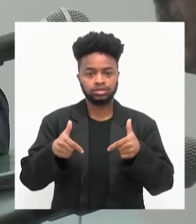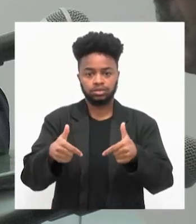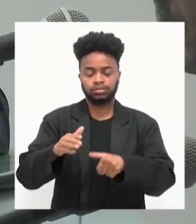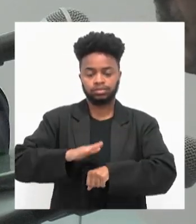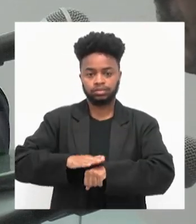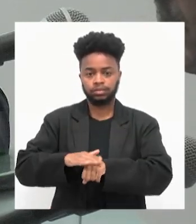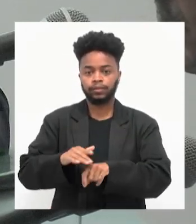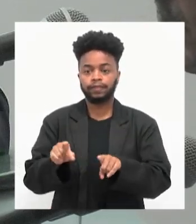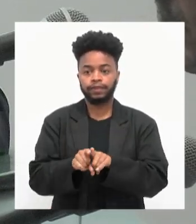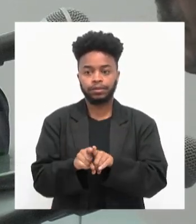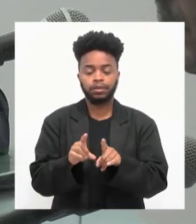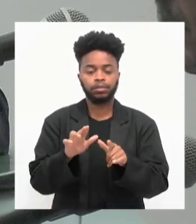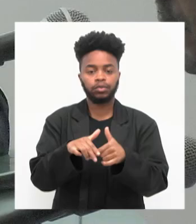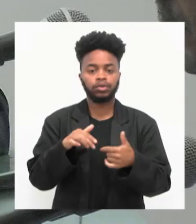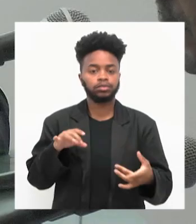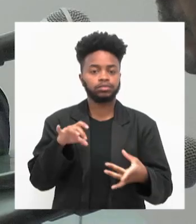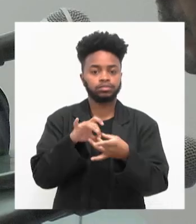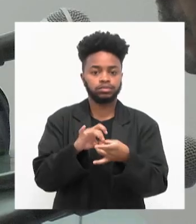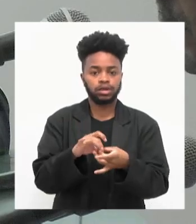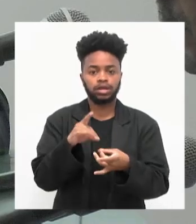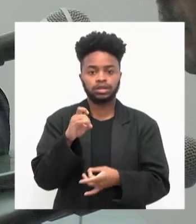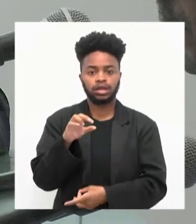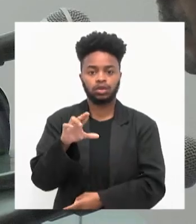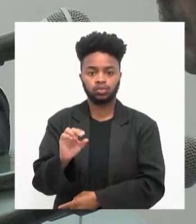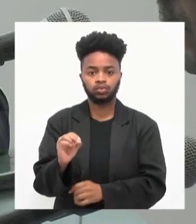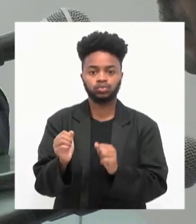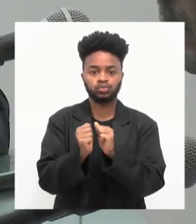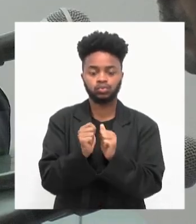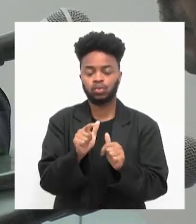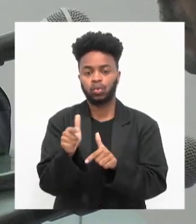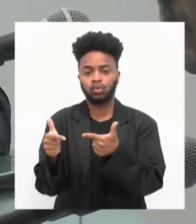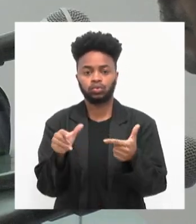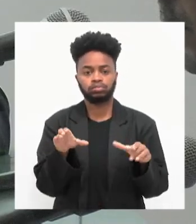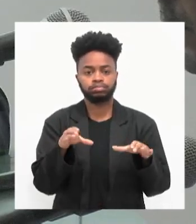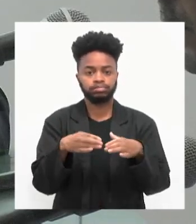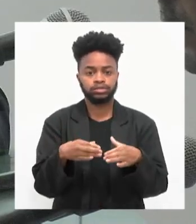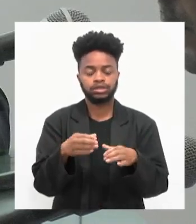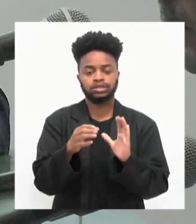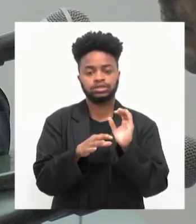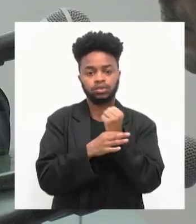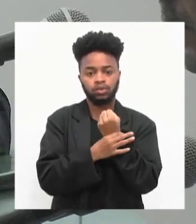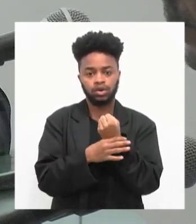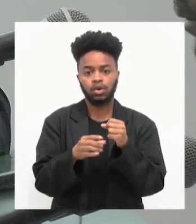a partir de convênio que o Detro faz com as demais forças de segurança, com os demais